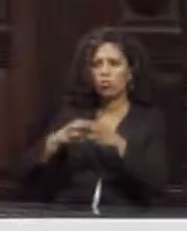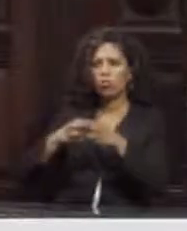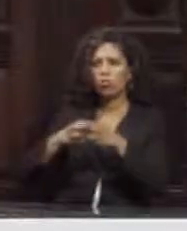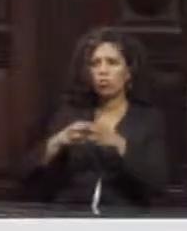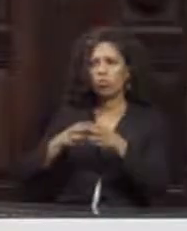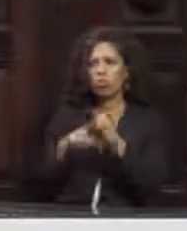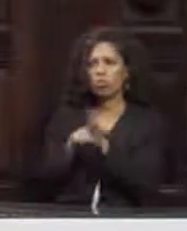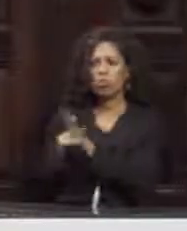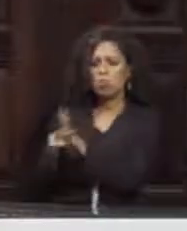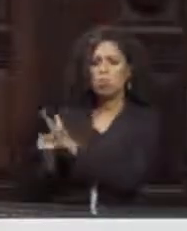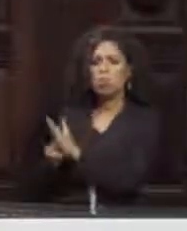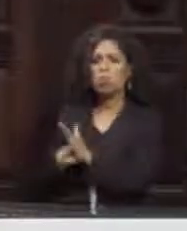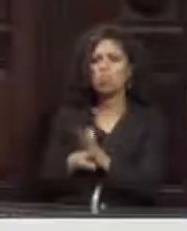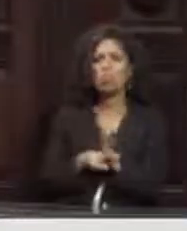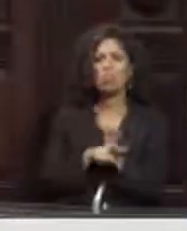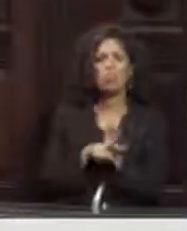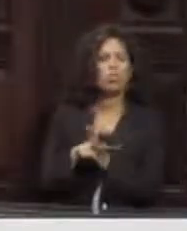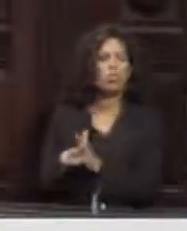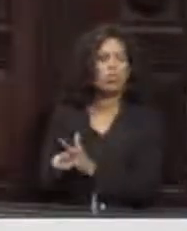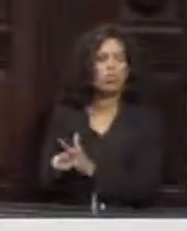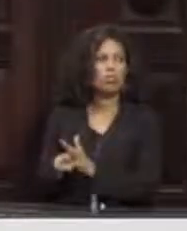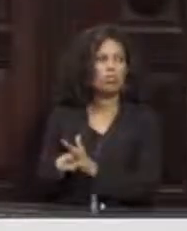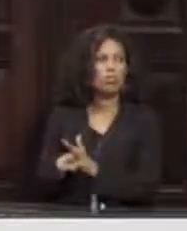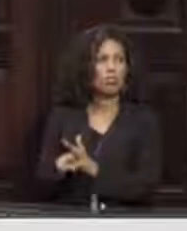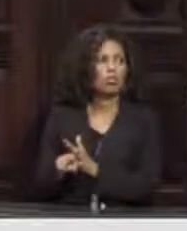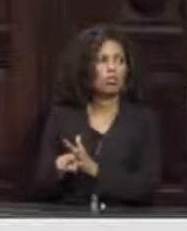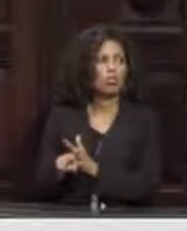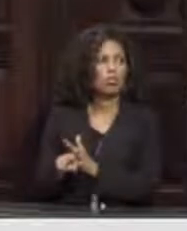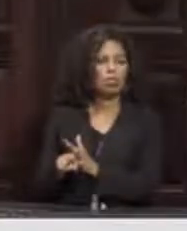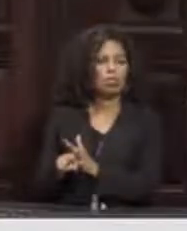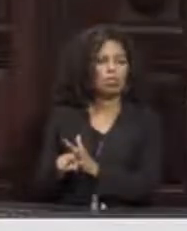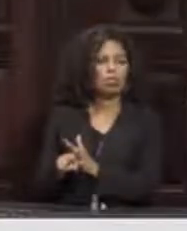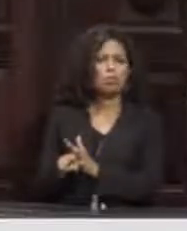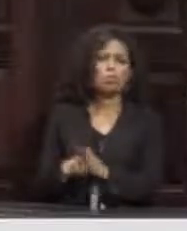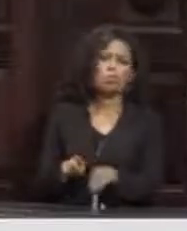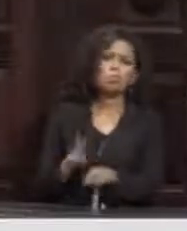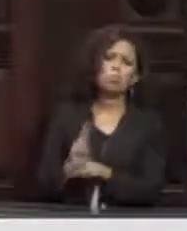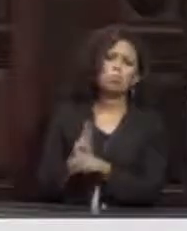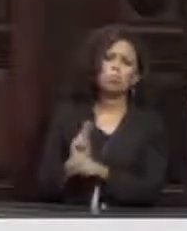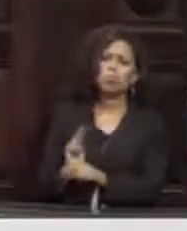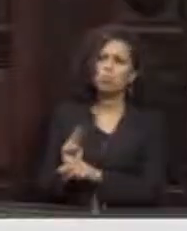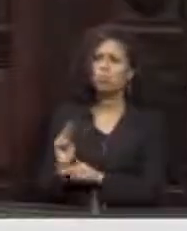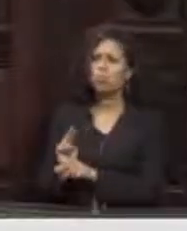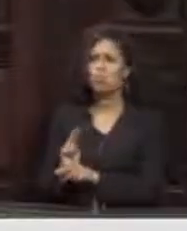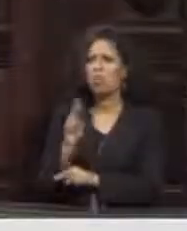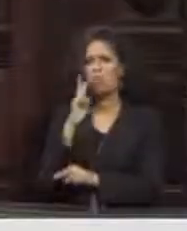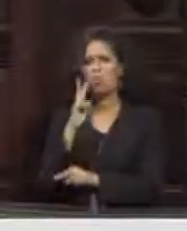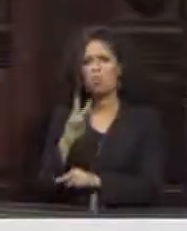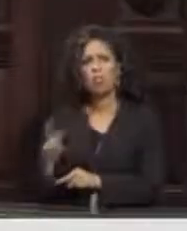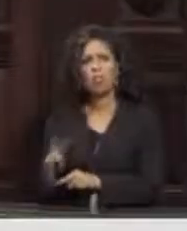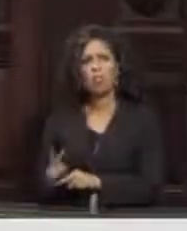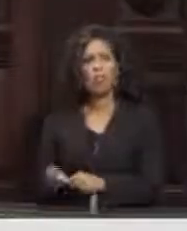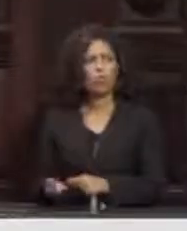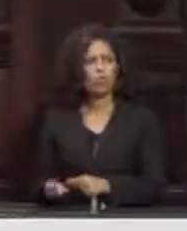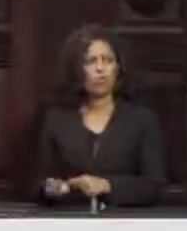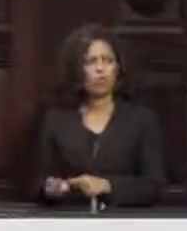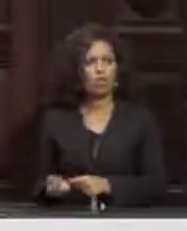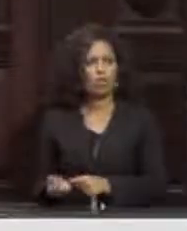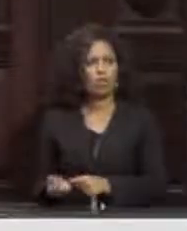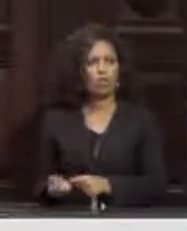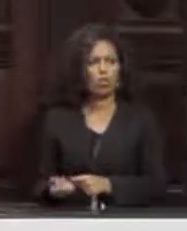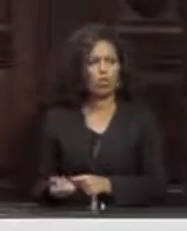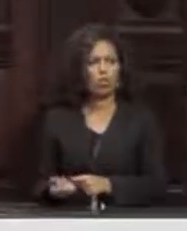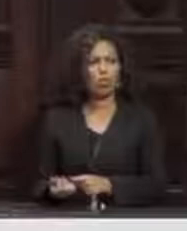o deputado Dr. Giulianelli a integra, para investigar a sonegação. E é claro que